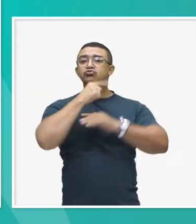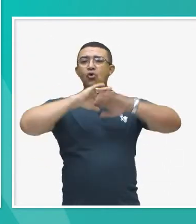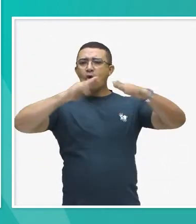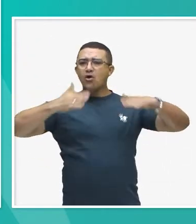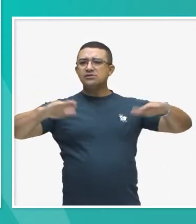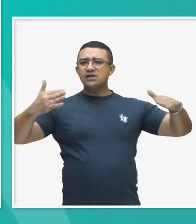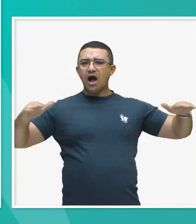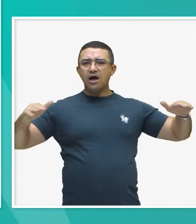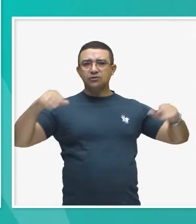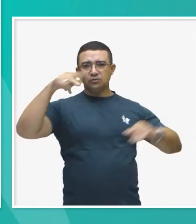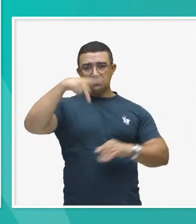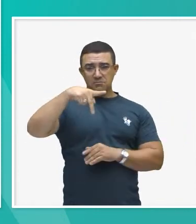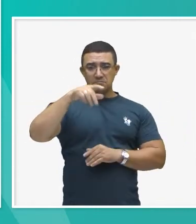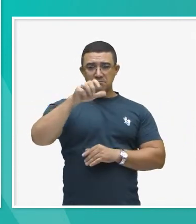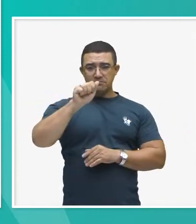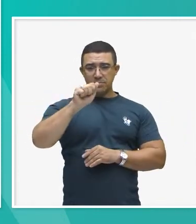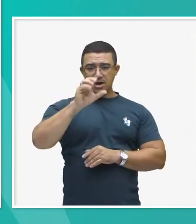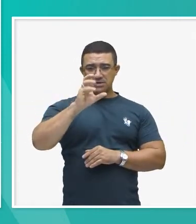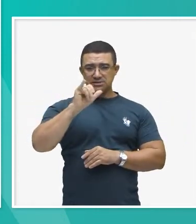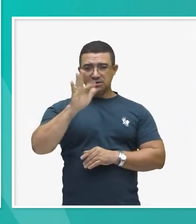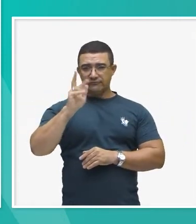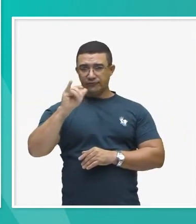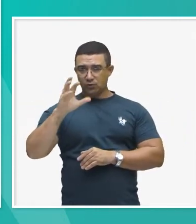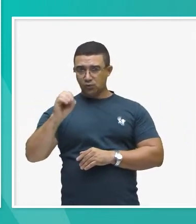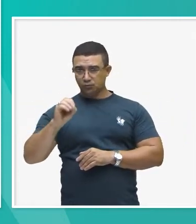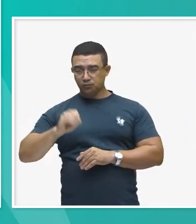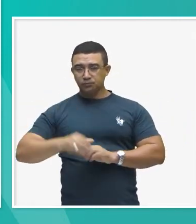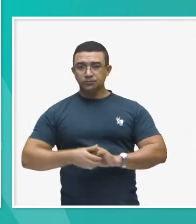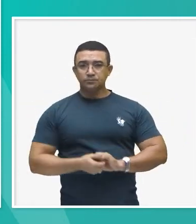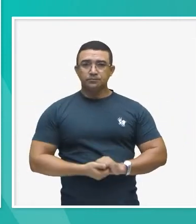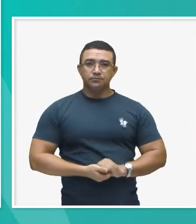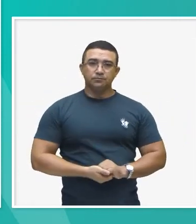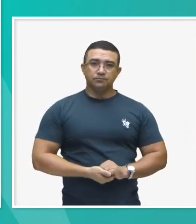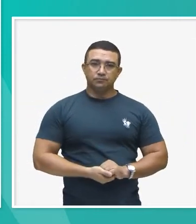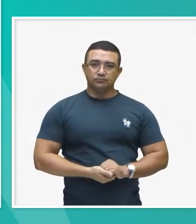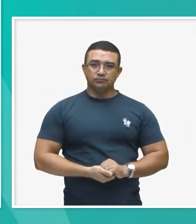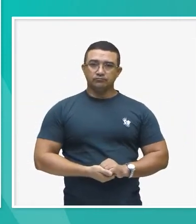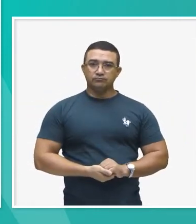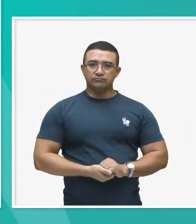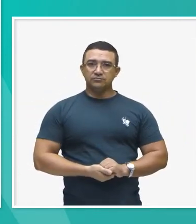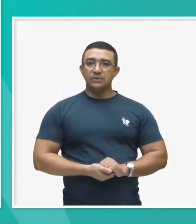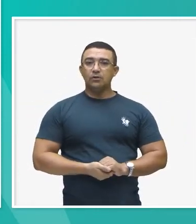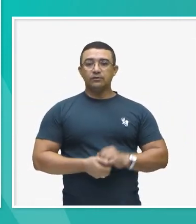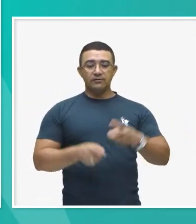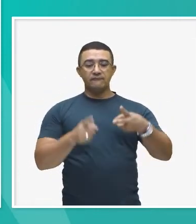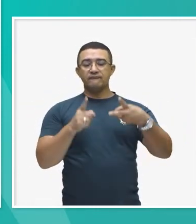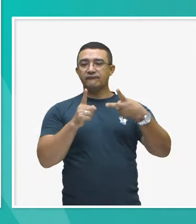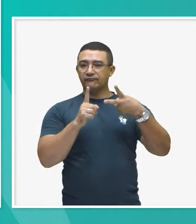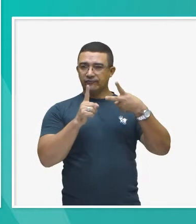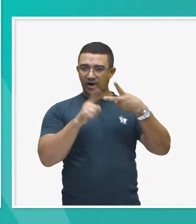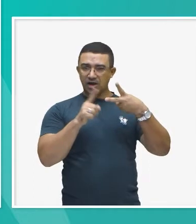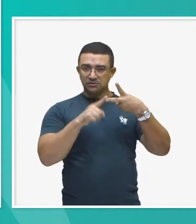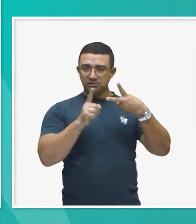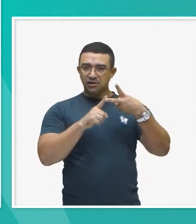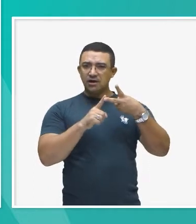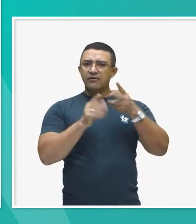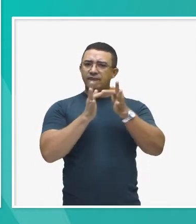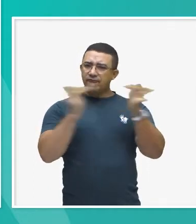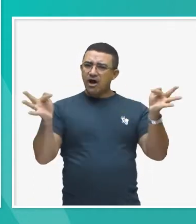né? Sobre animais que estão em perigo de extinção, né? Pesca predatória, para a gente conscientizar,